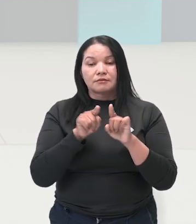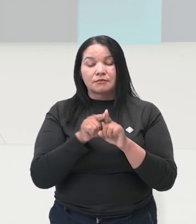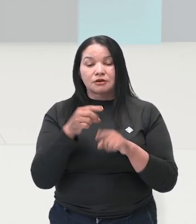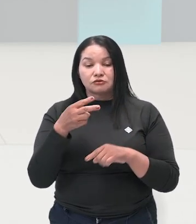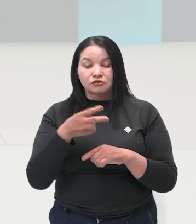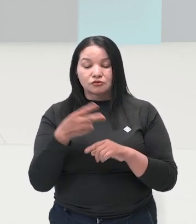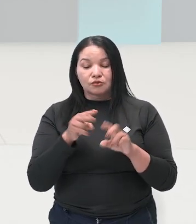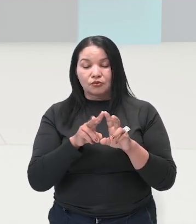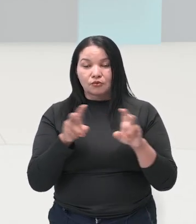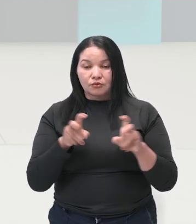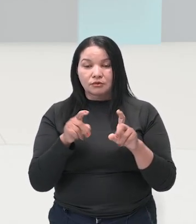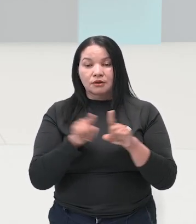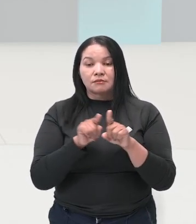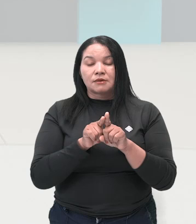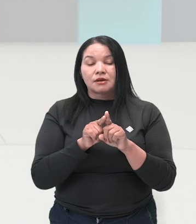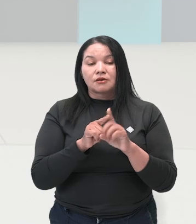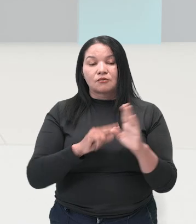houver,